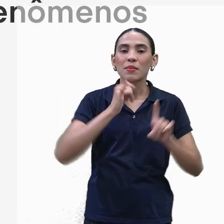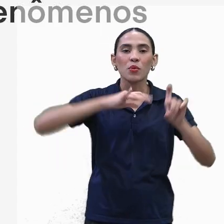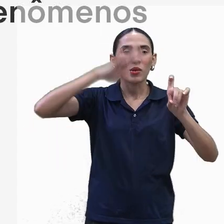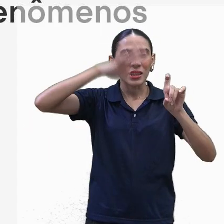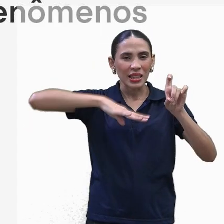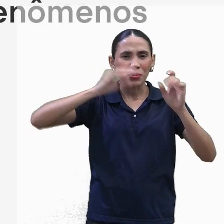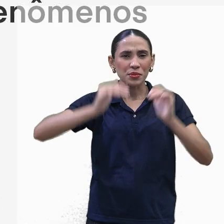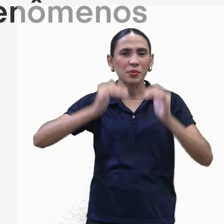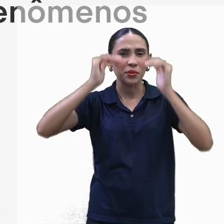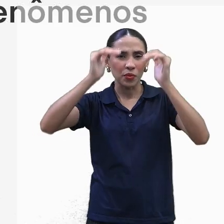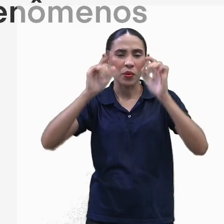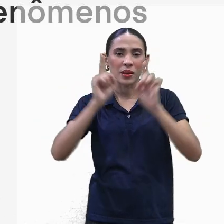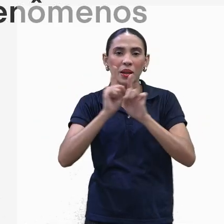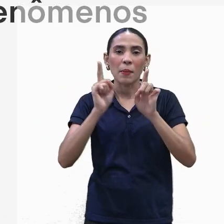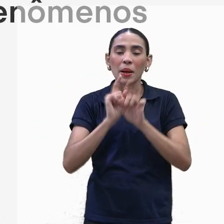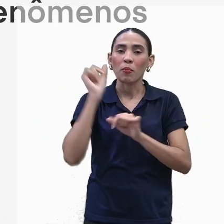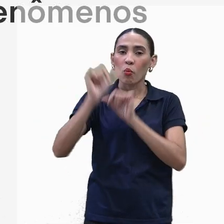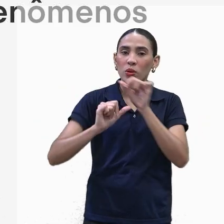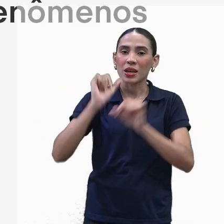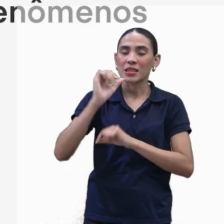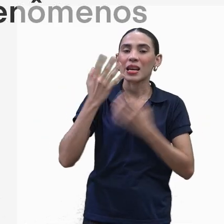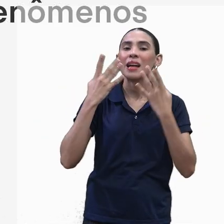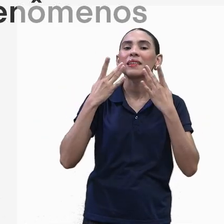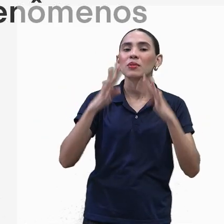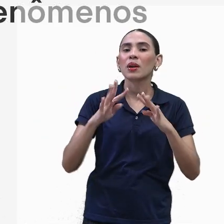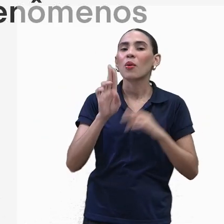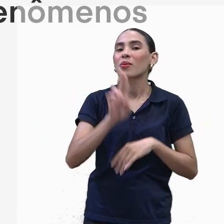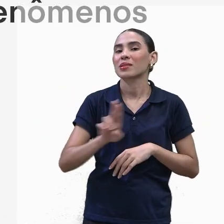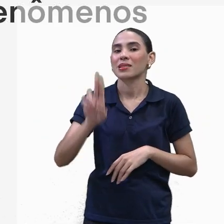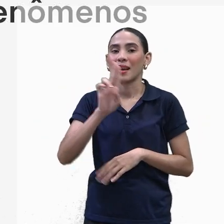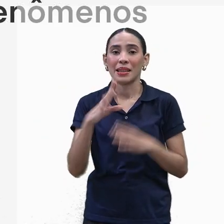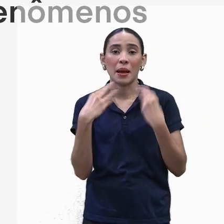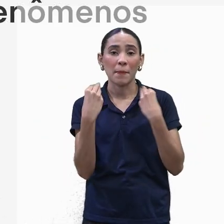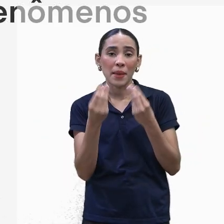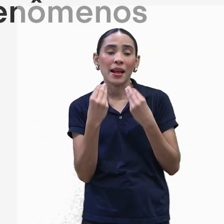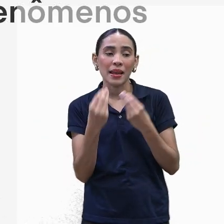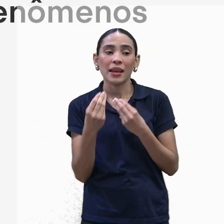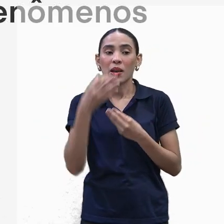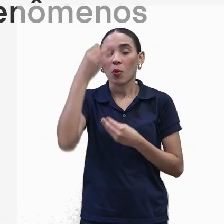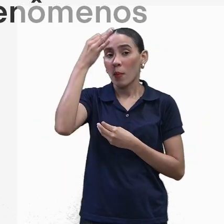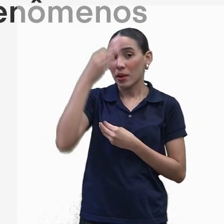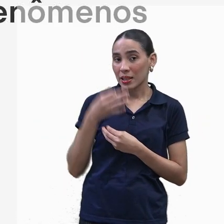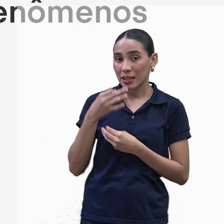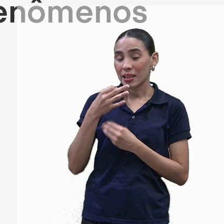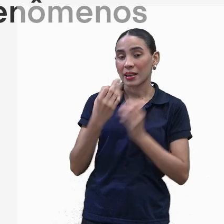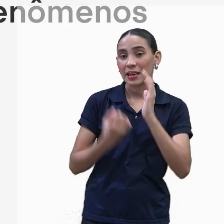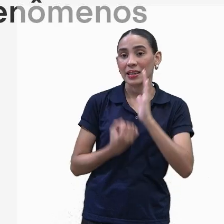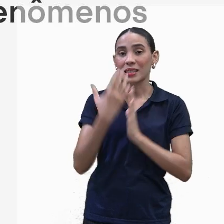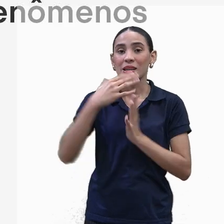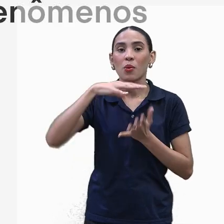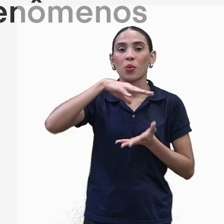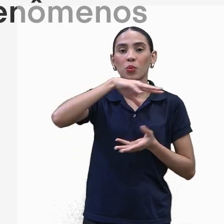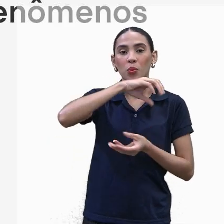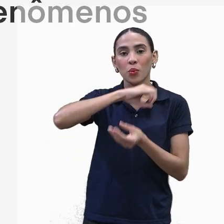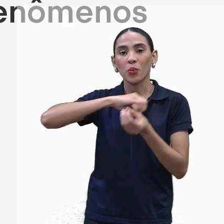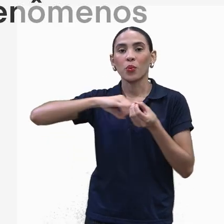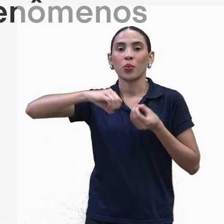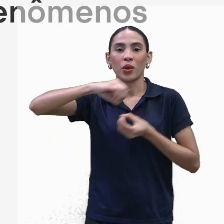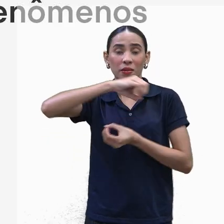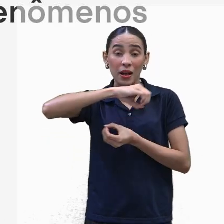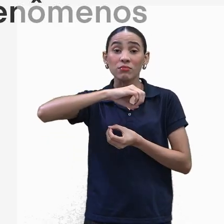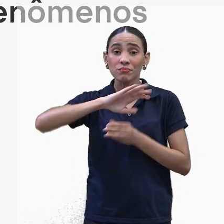e fenômenos naturais, elas são usadas para quê? Para compreender a origem do universo. É